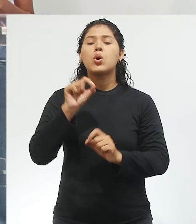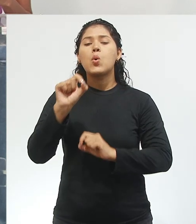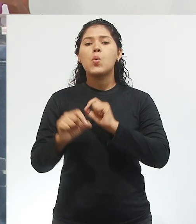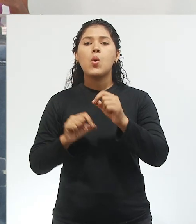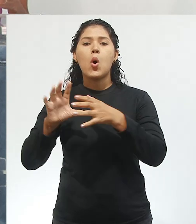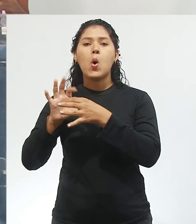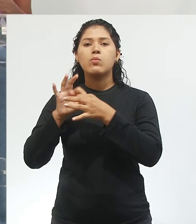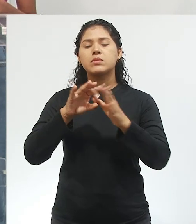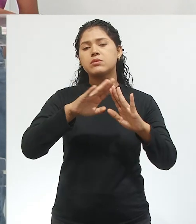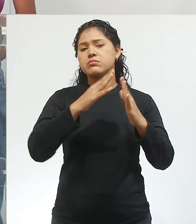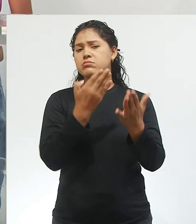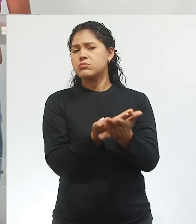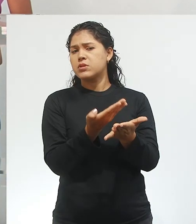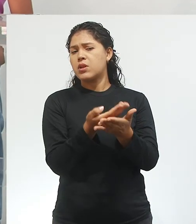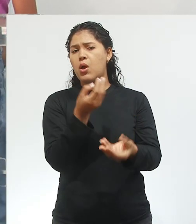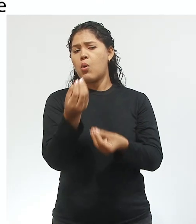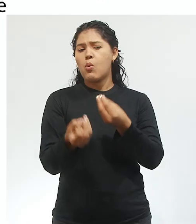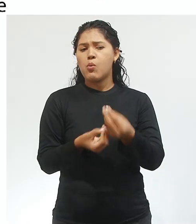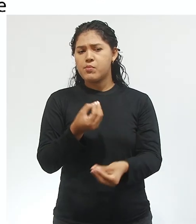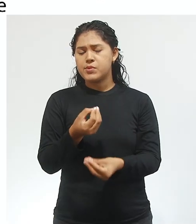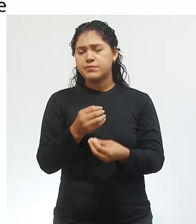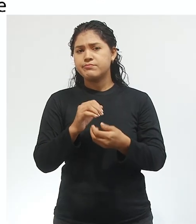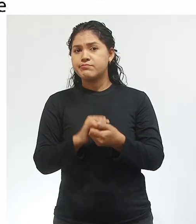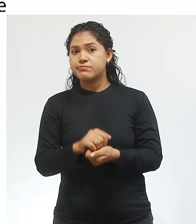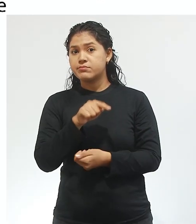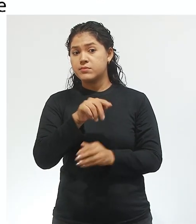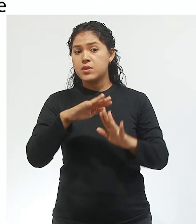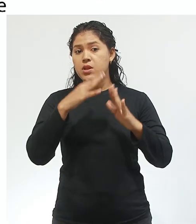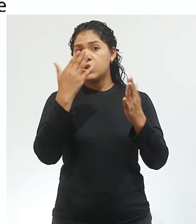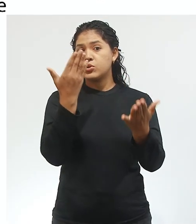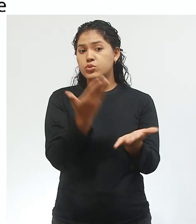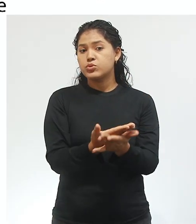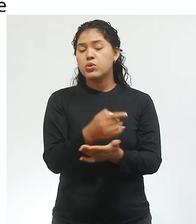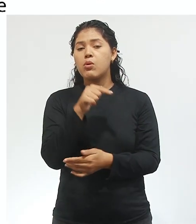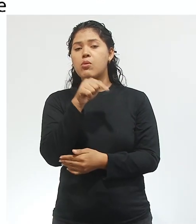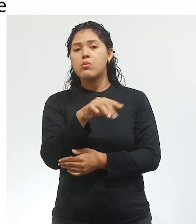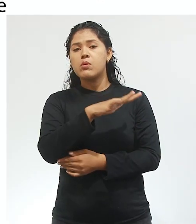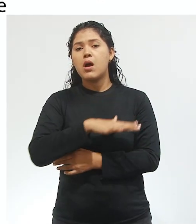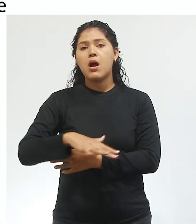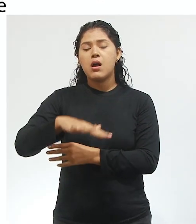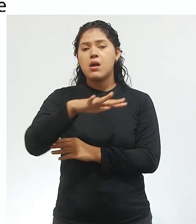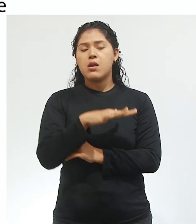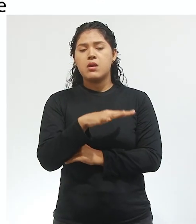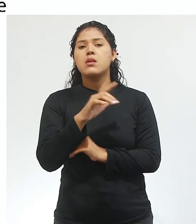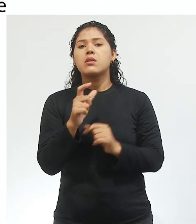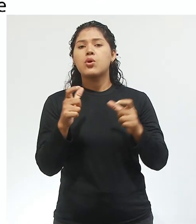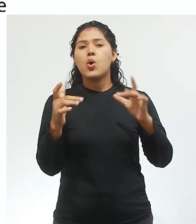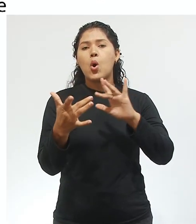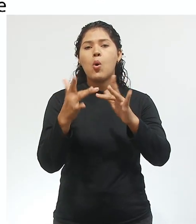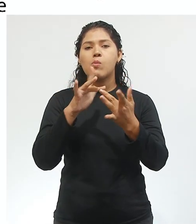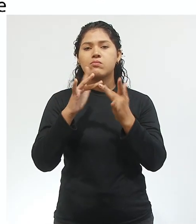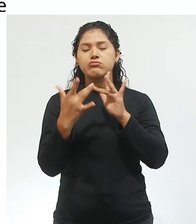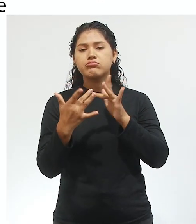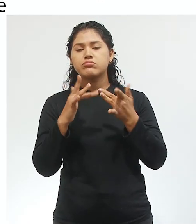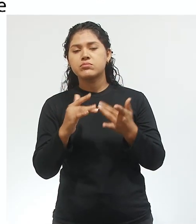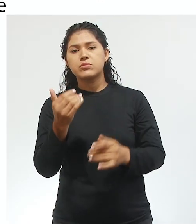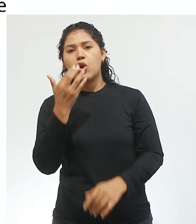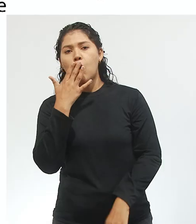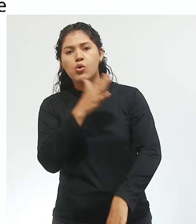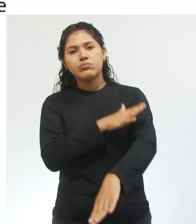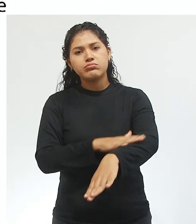do contexto escolar. Então, a escola se constitui um espaço de contato